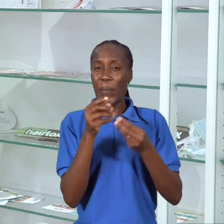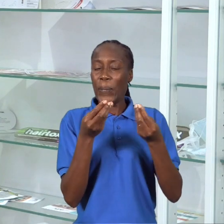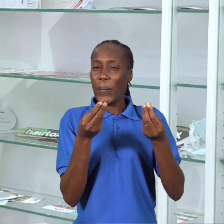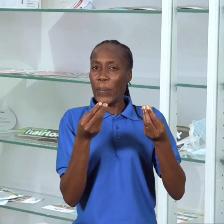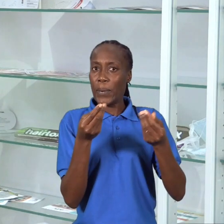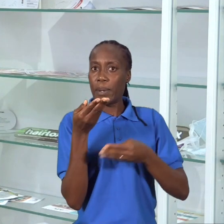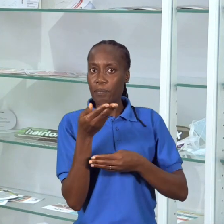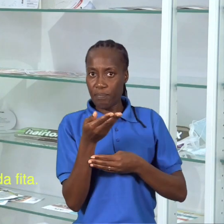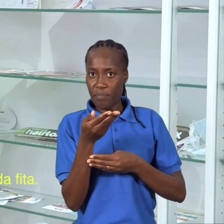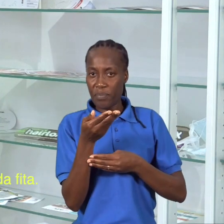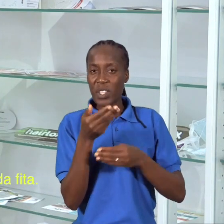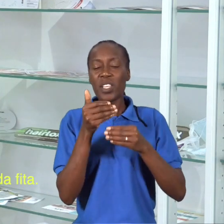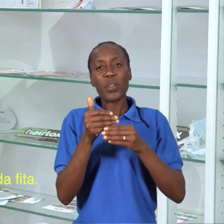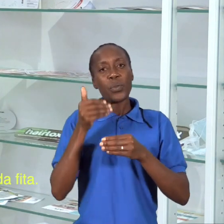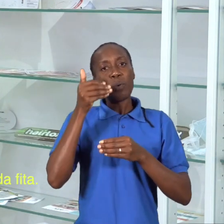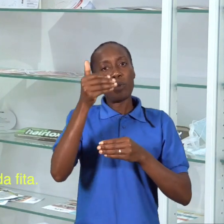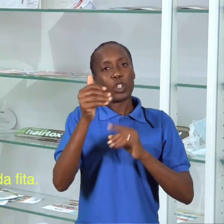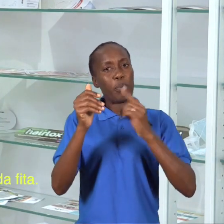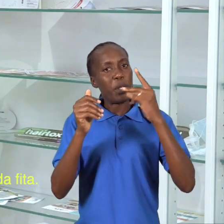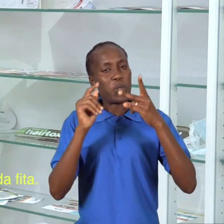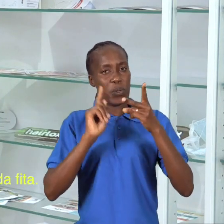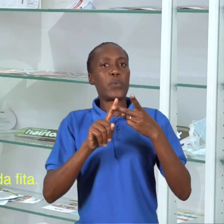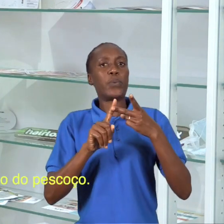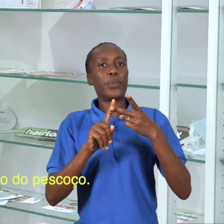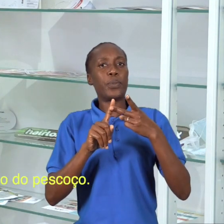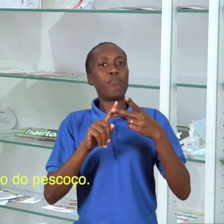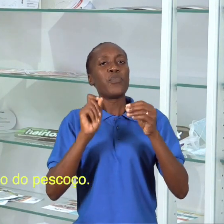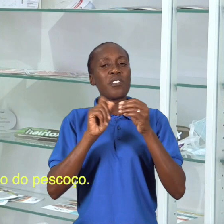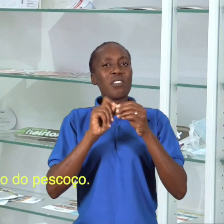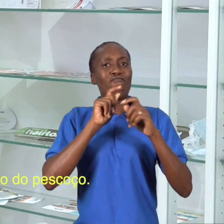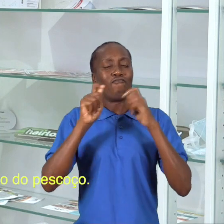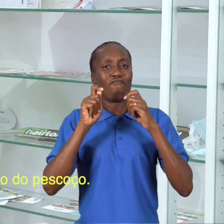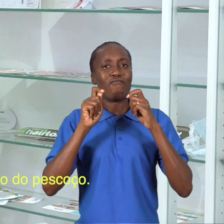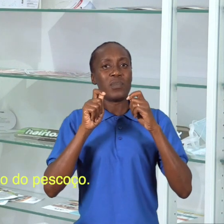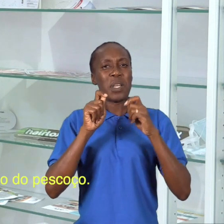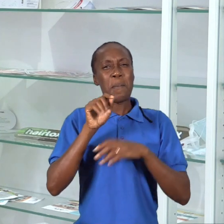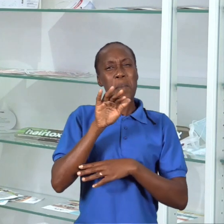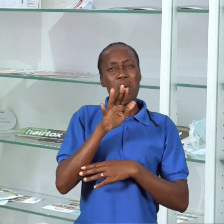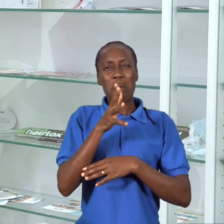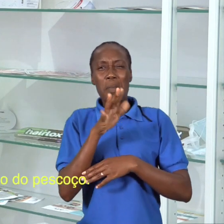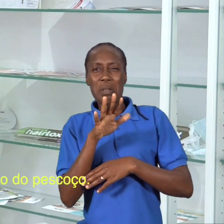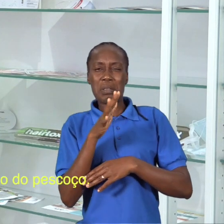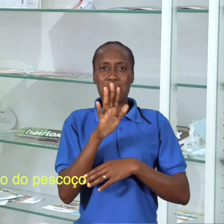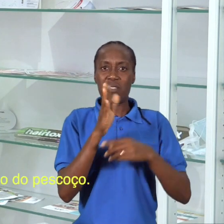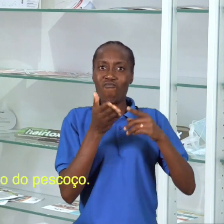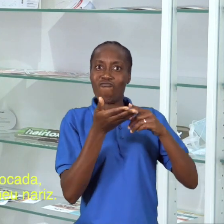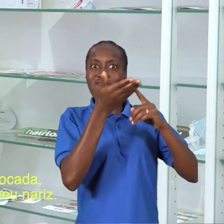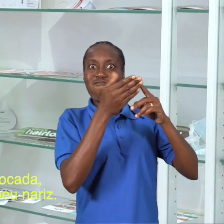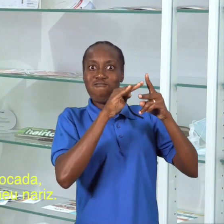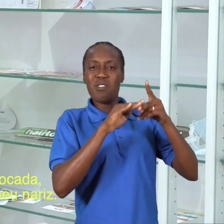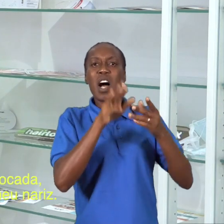E passo a segunda fita, mais ou menos, ao nível alto do pescoço.